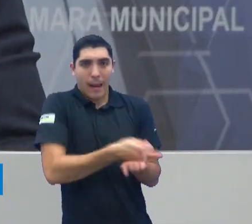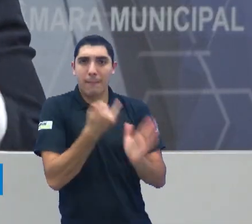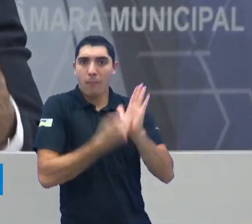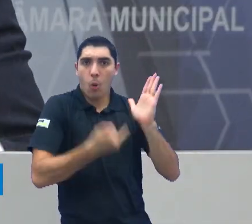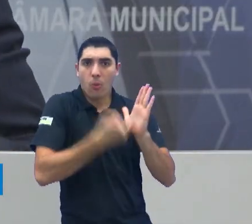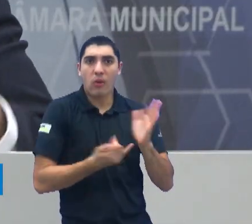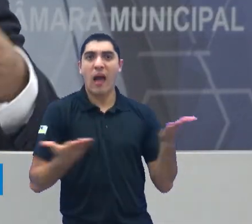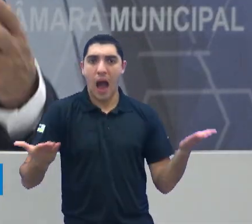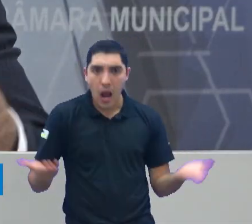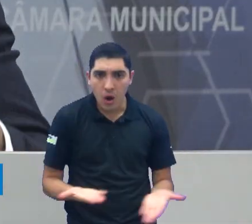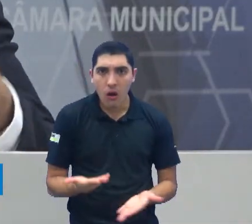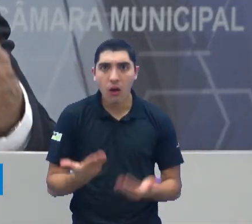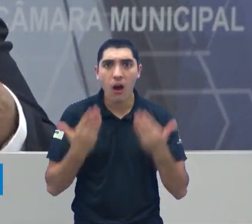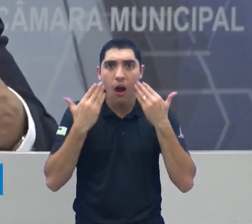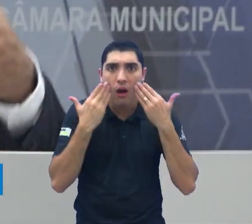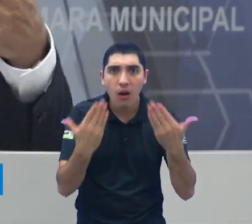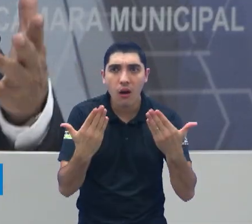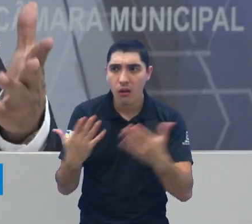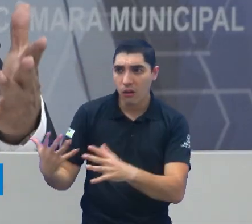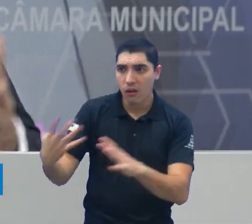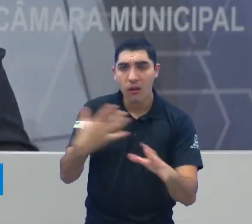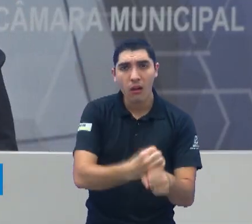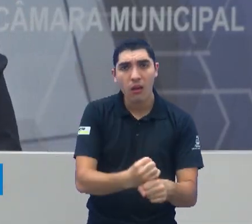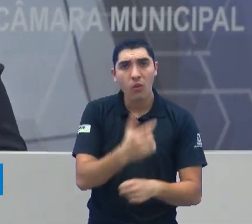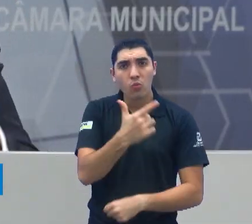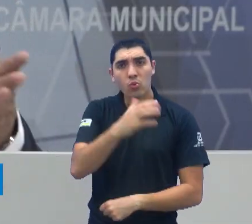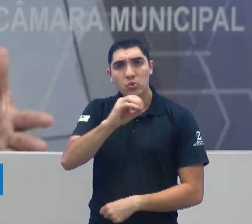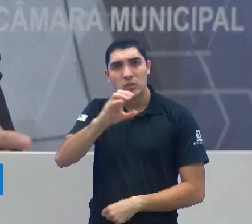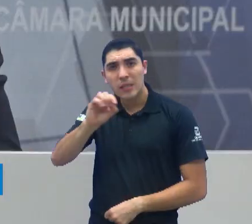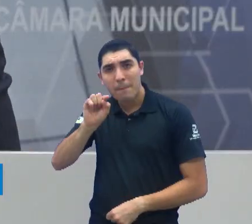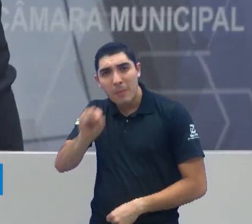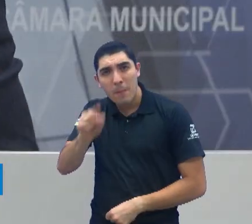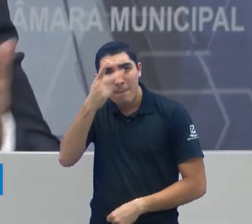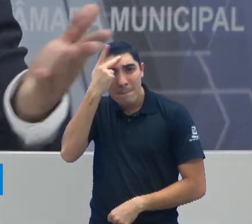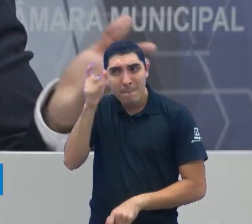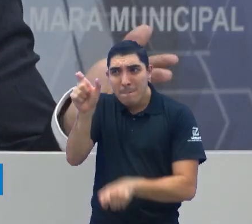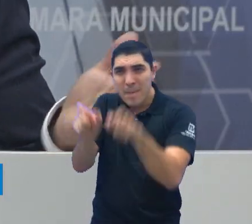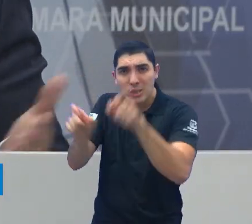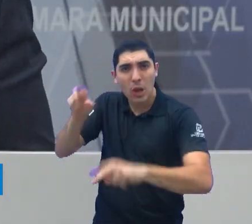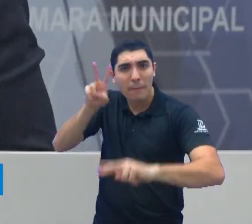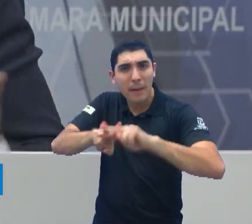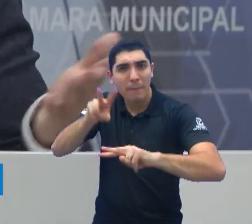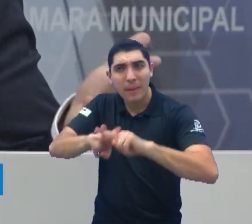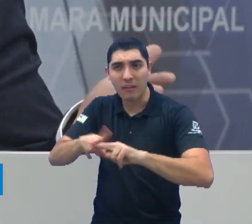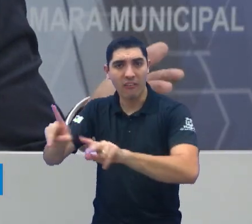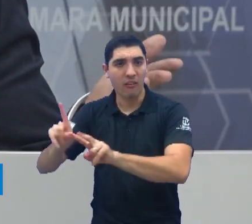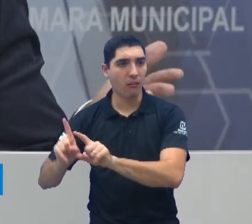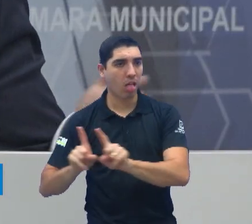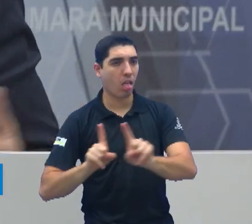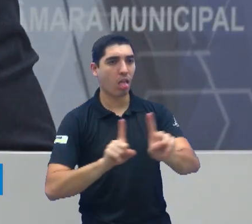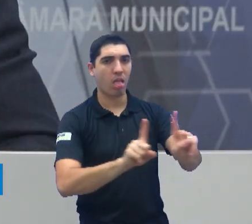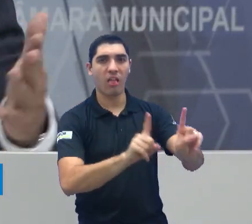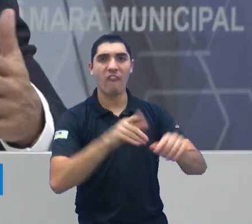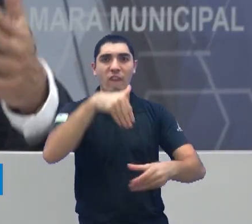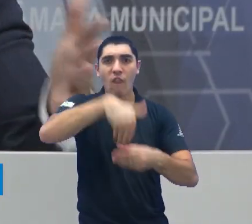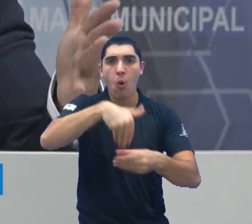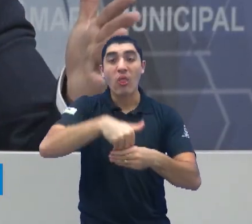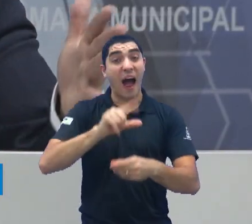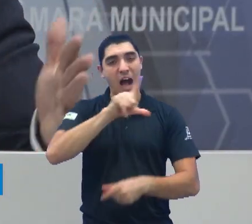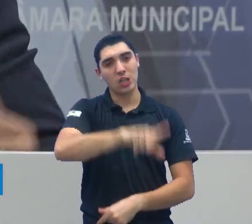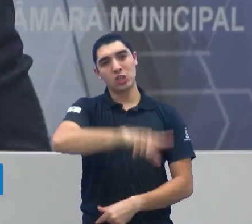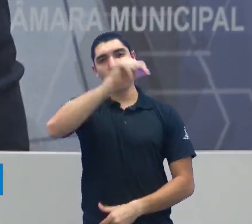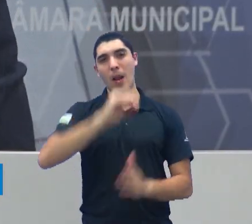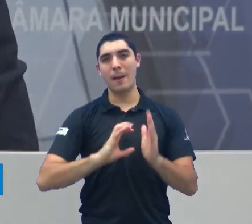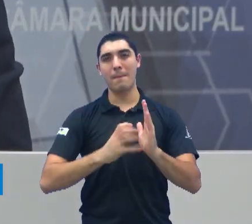assistir mais de 200 mil presos ir às urnas e, obviamente, votar no PT, outra